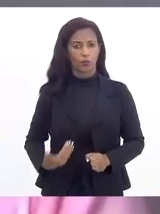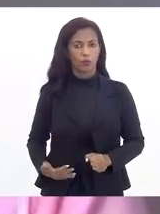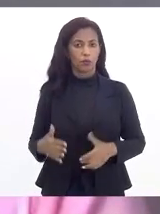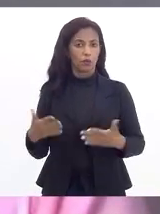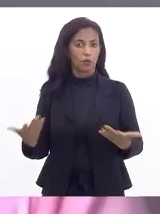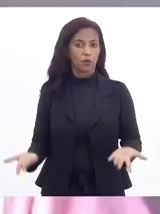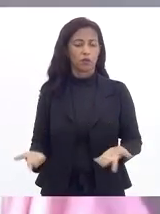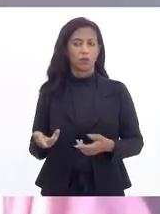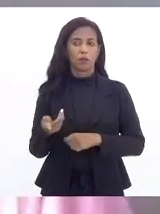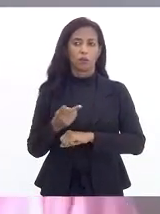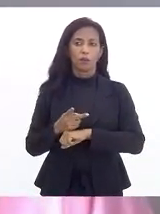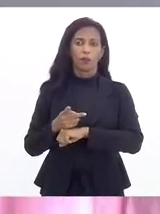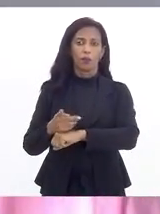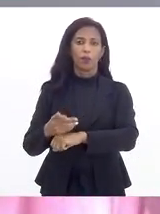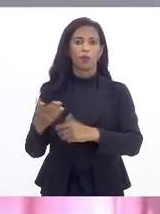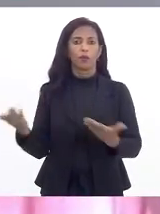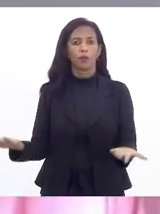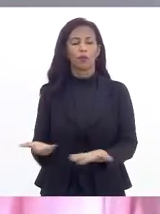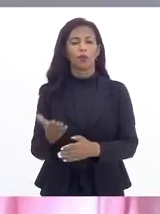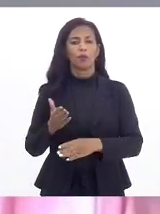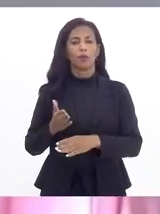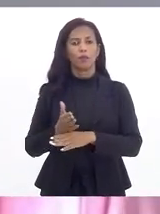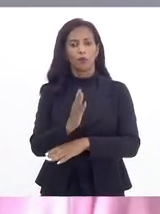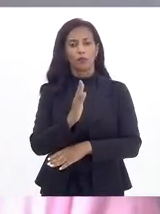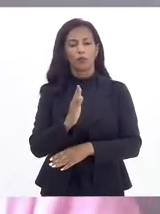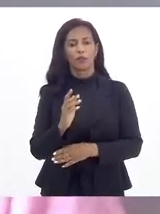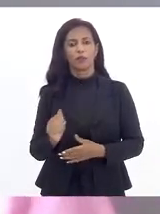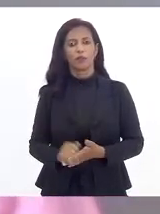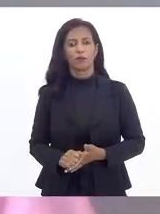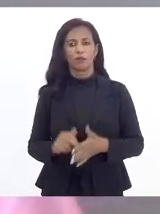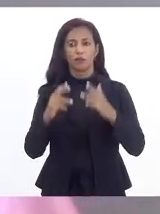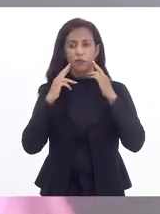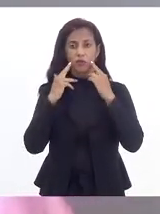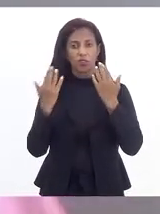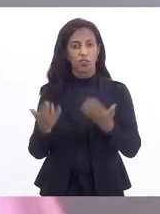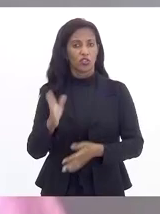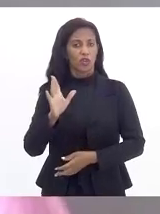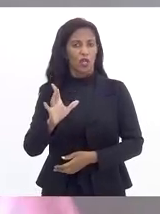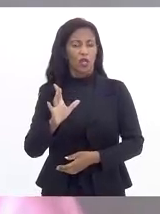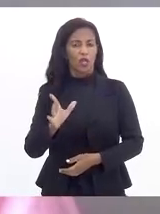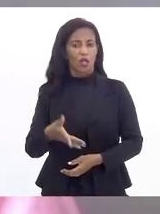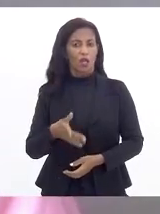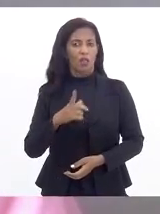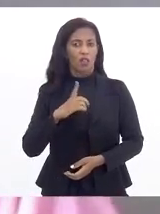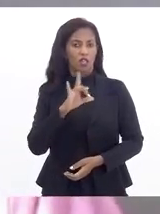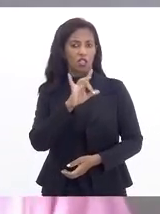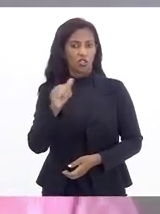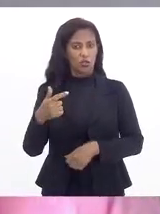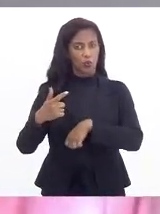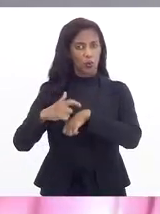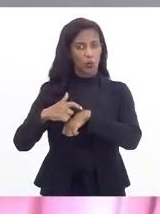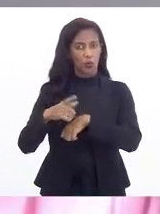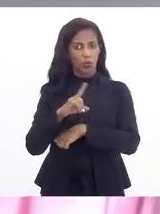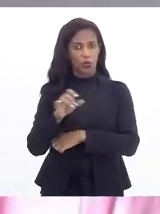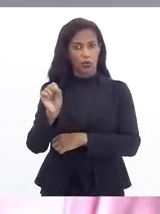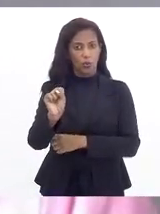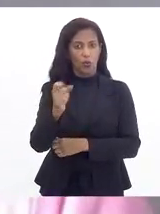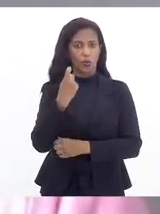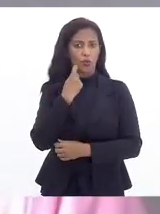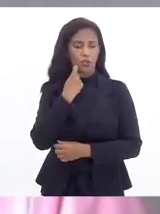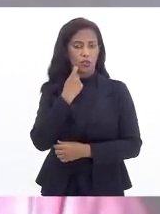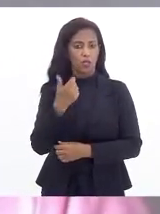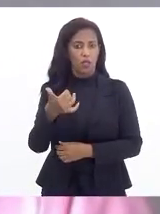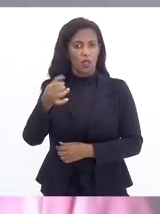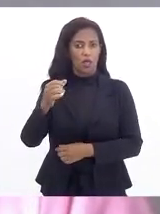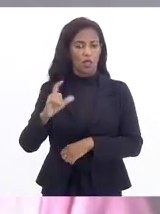Então, buscamos hoje a aprovação dessa audiência na comissão, ela já tem data e horário, será no dia 8, sexta-feira que vem,